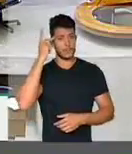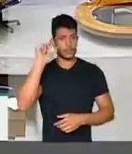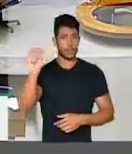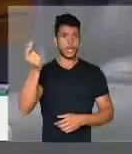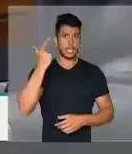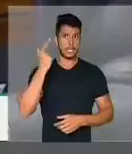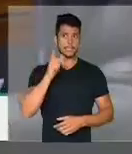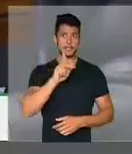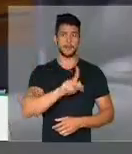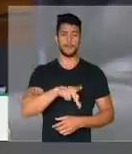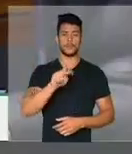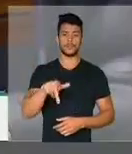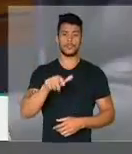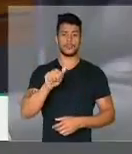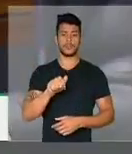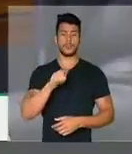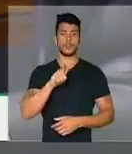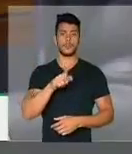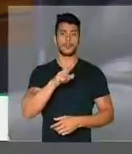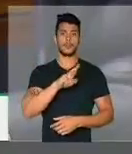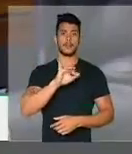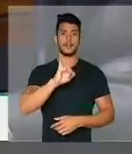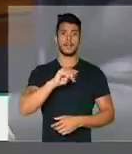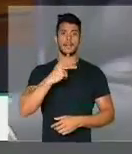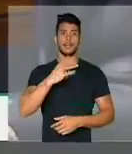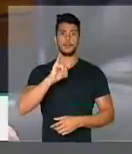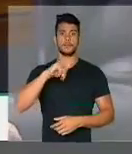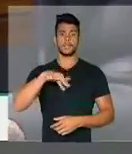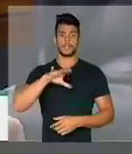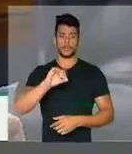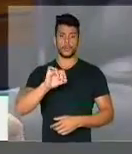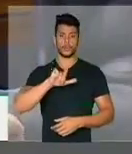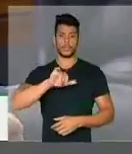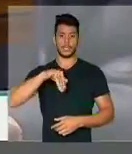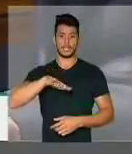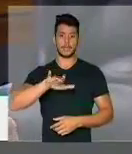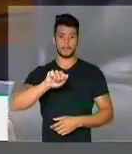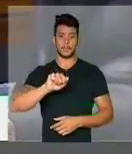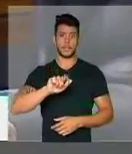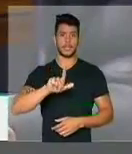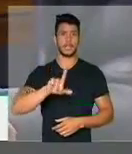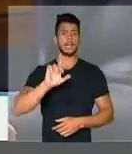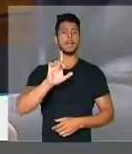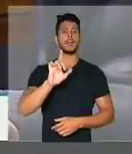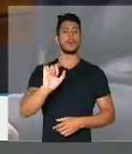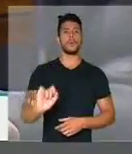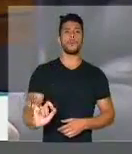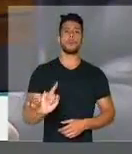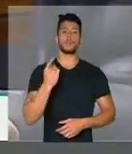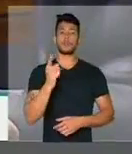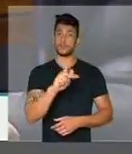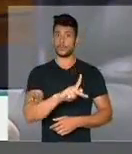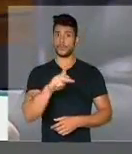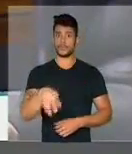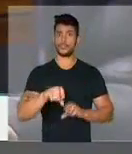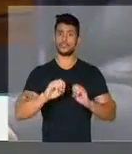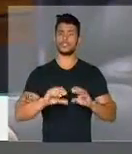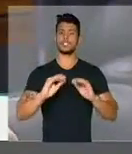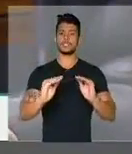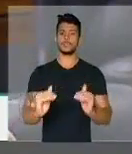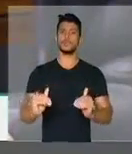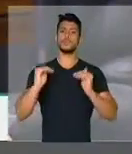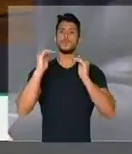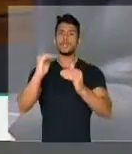Paulo, o professor Agripino Lima. Foi professor, pioneiro no ensino superior no interior